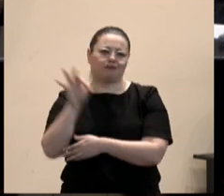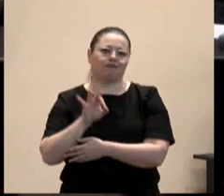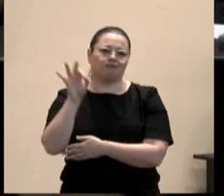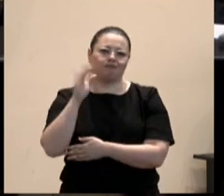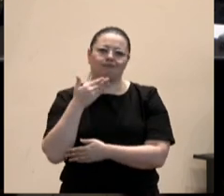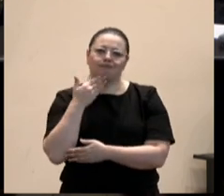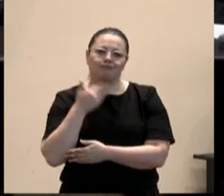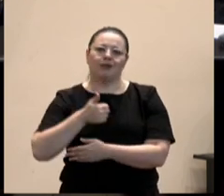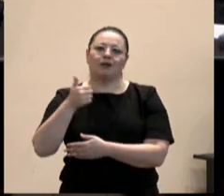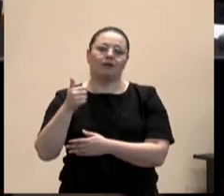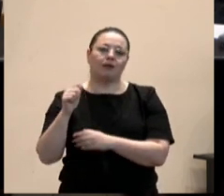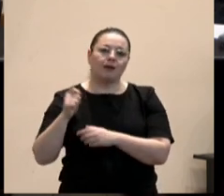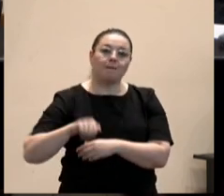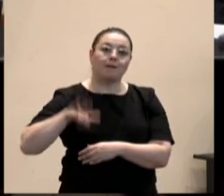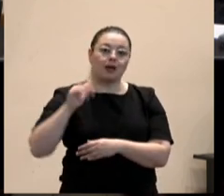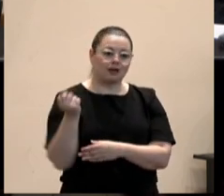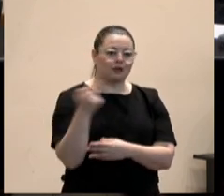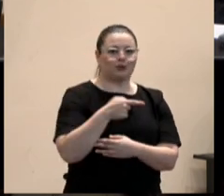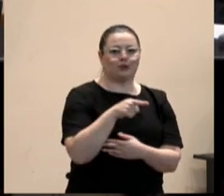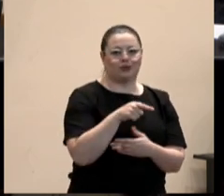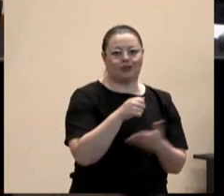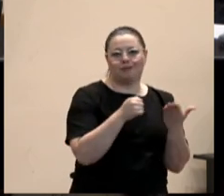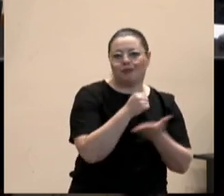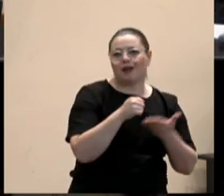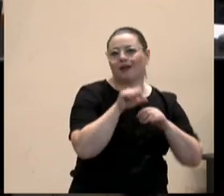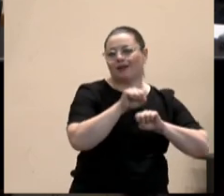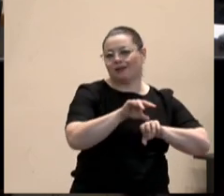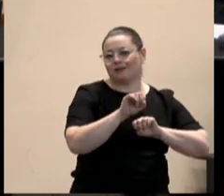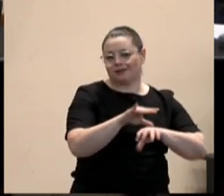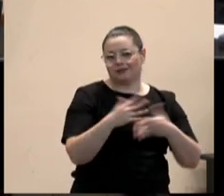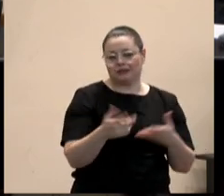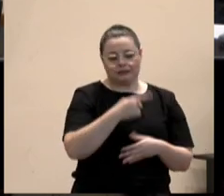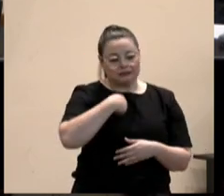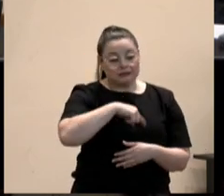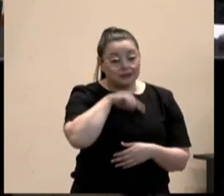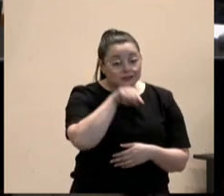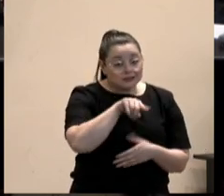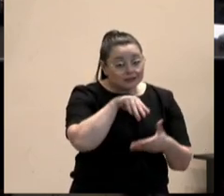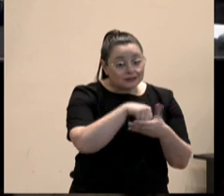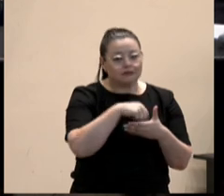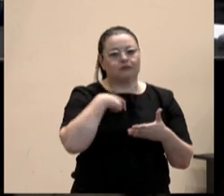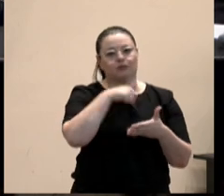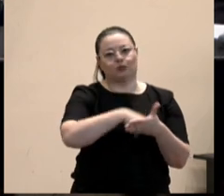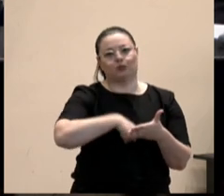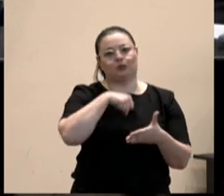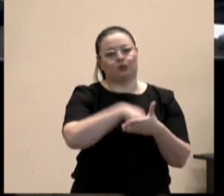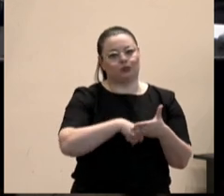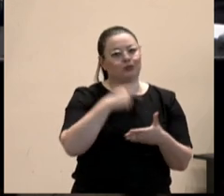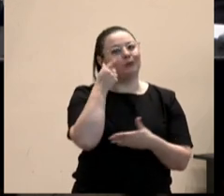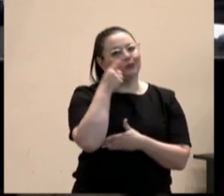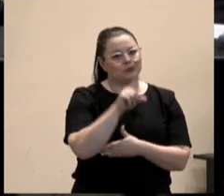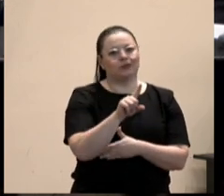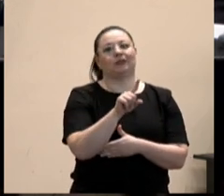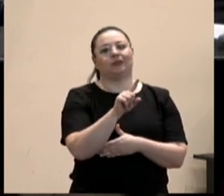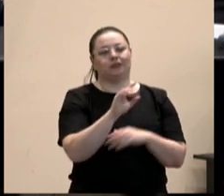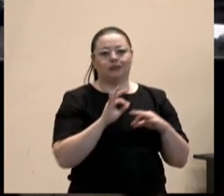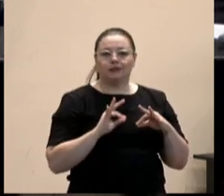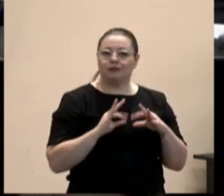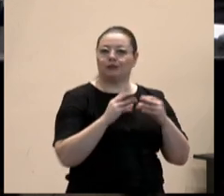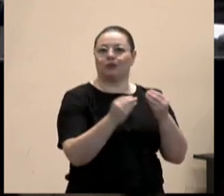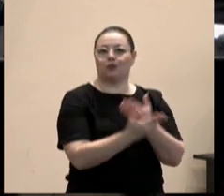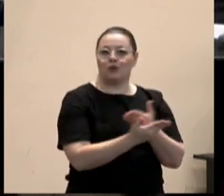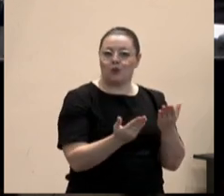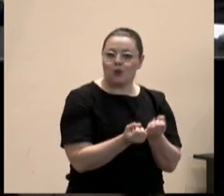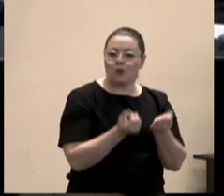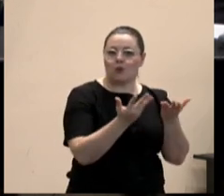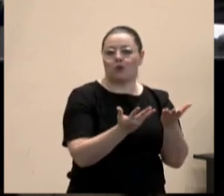planejamento. Coisa que, na educação básica, nós ainda estamos lutando para implementar para todos os profissionais da educação